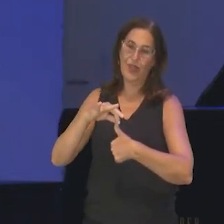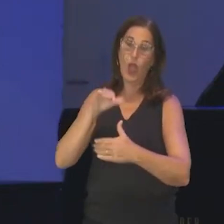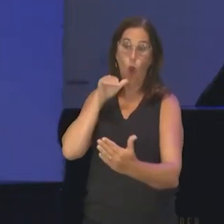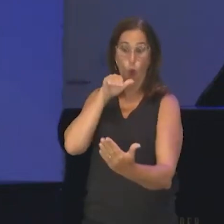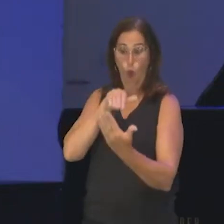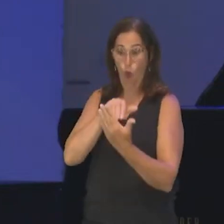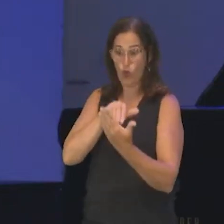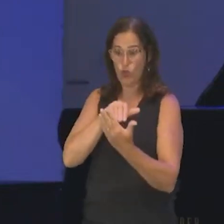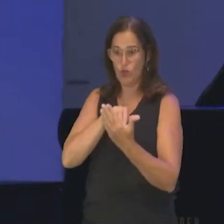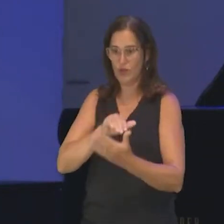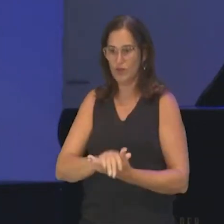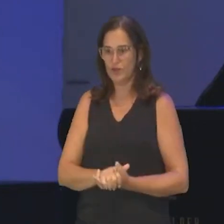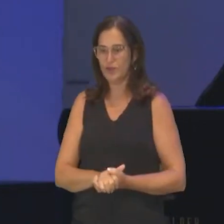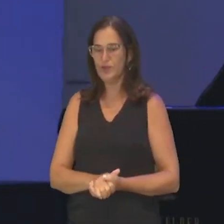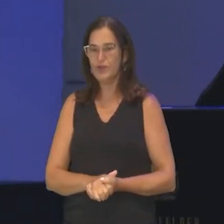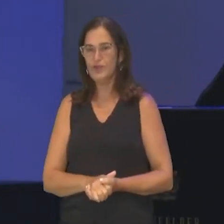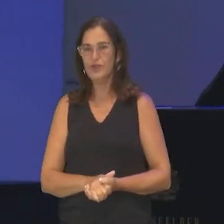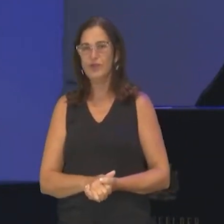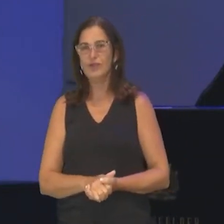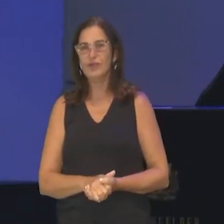último,